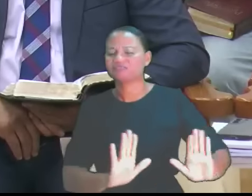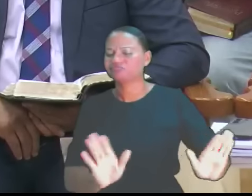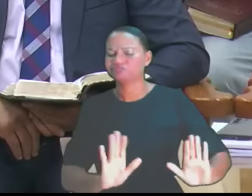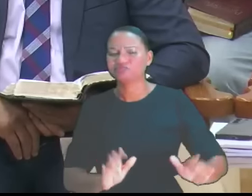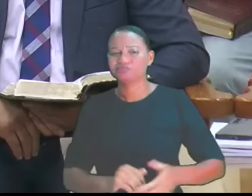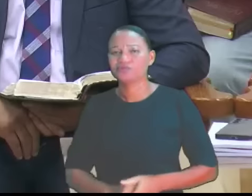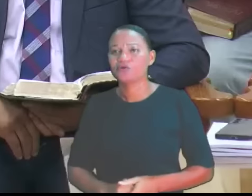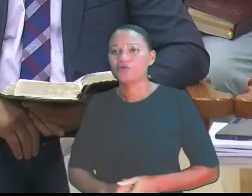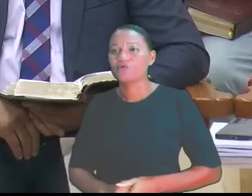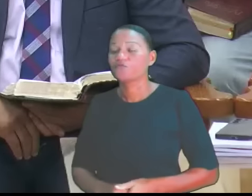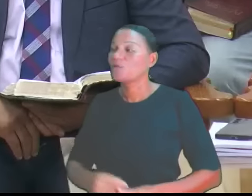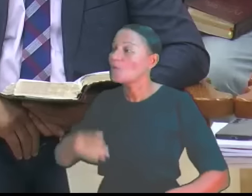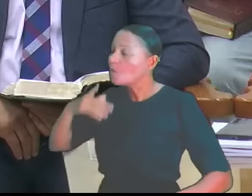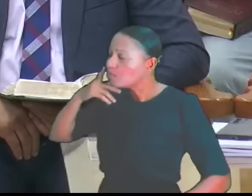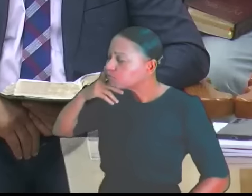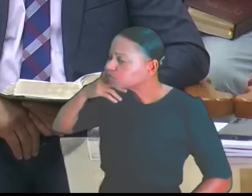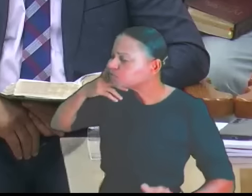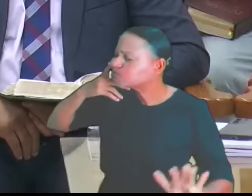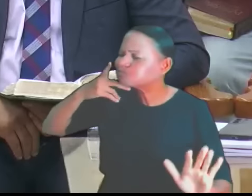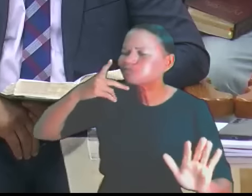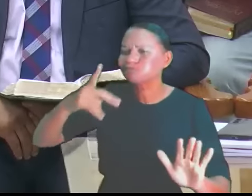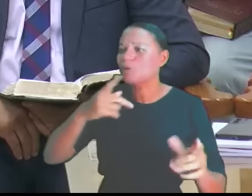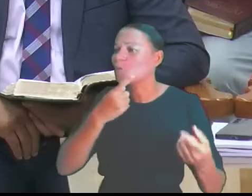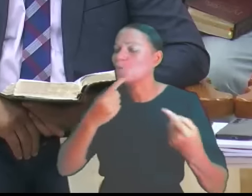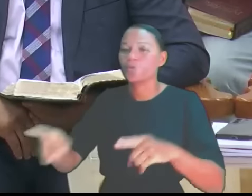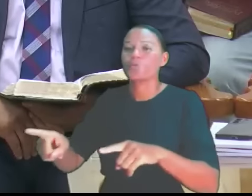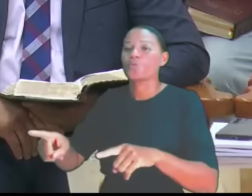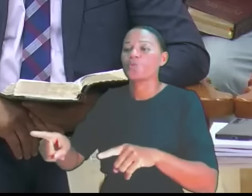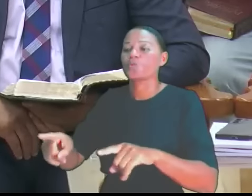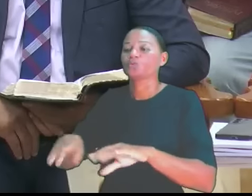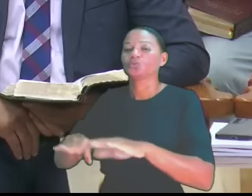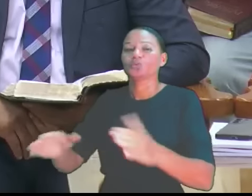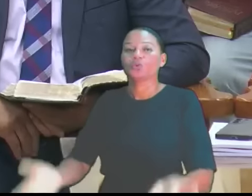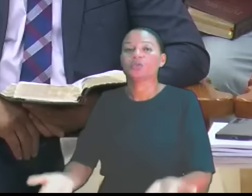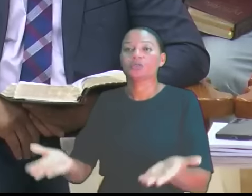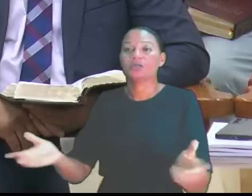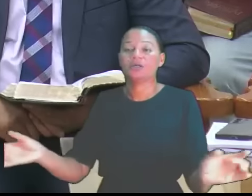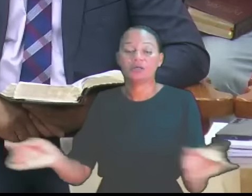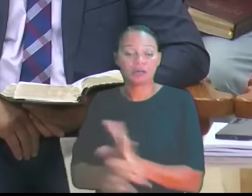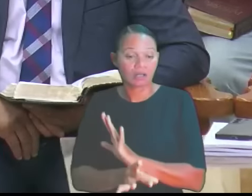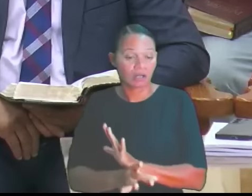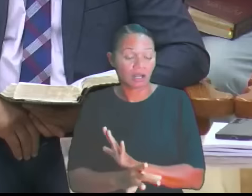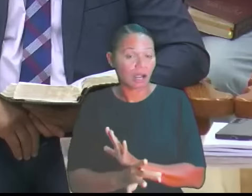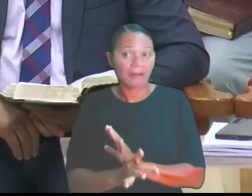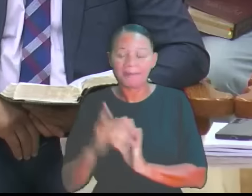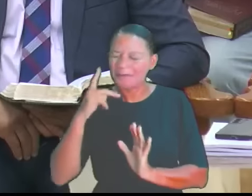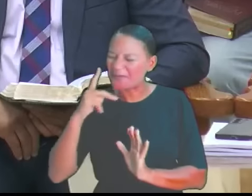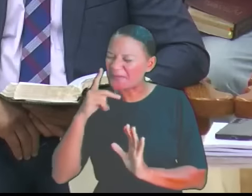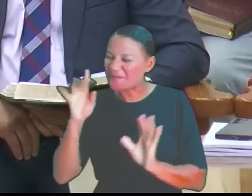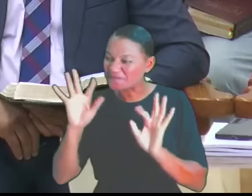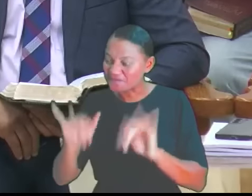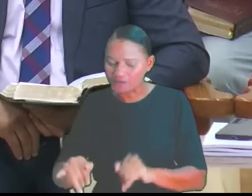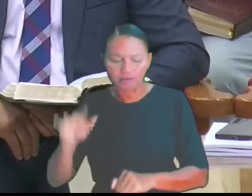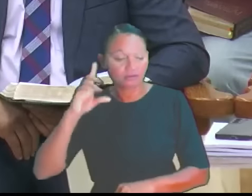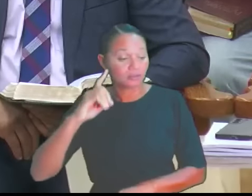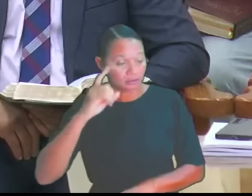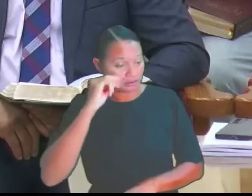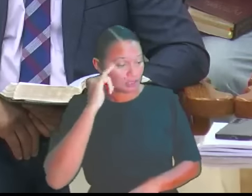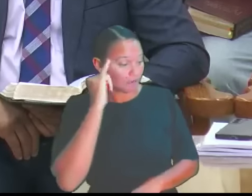Vou profetizar contra esse altar. Aí quando ele termina de profetizar, Deus disse: Elias, vai lá para o